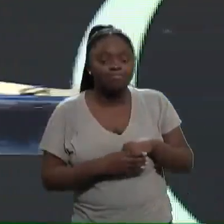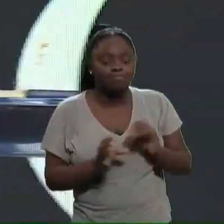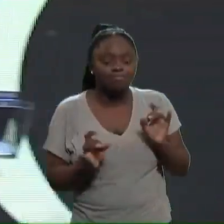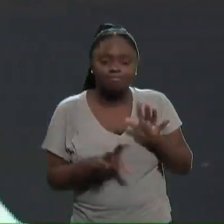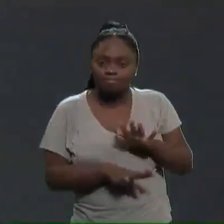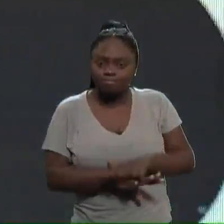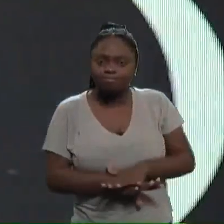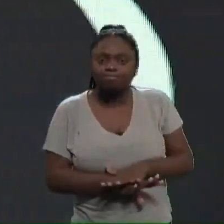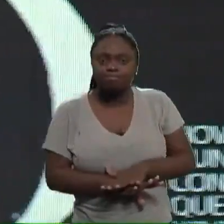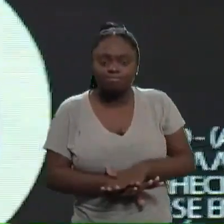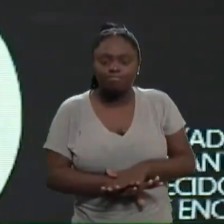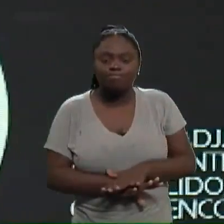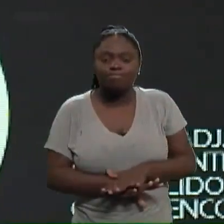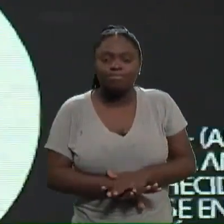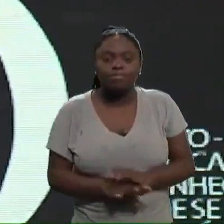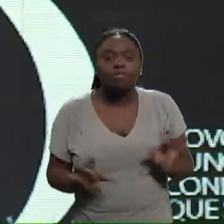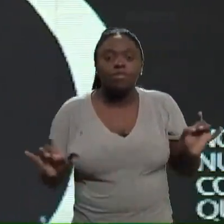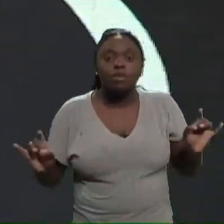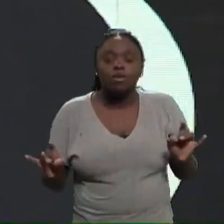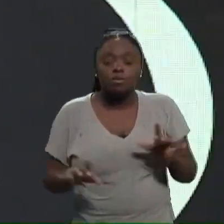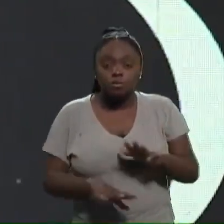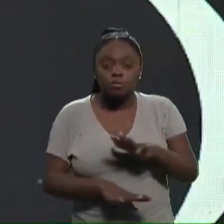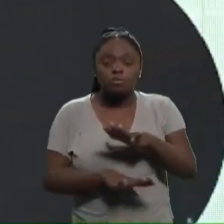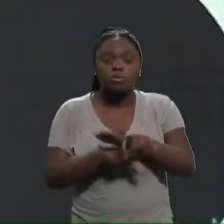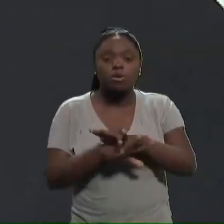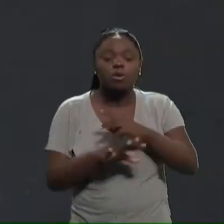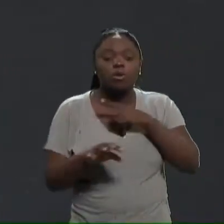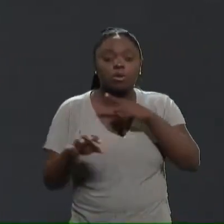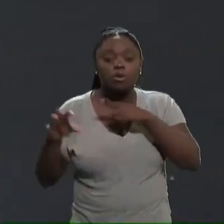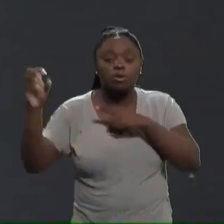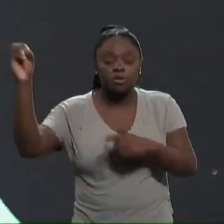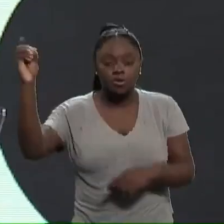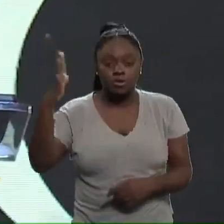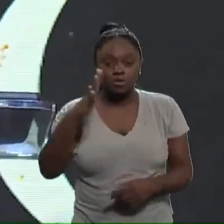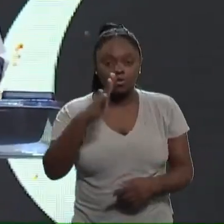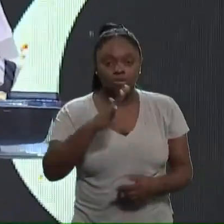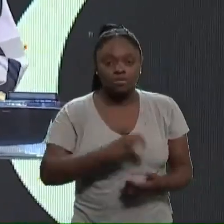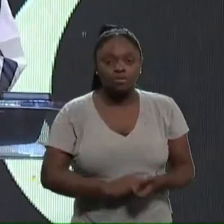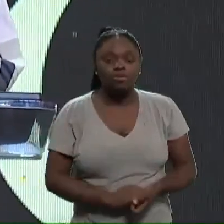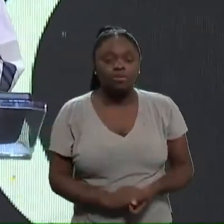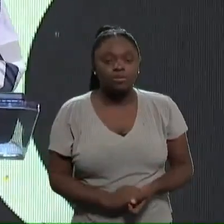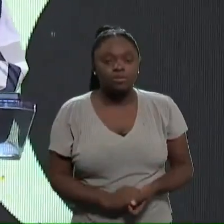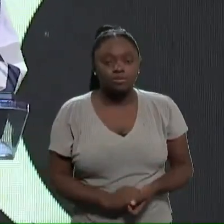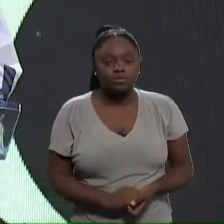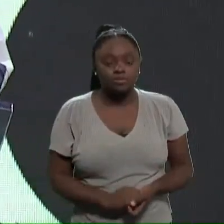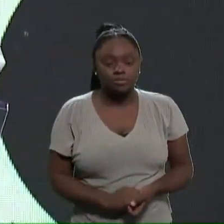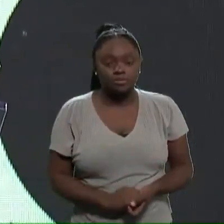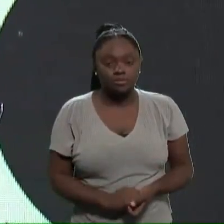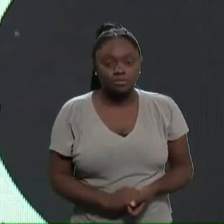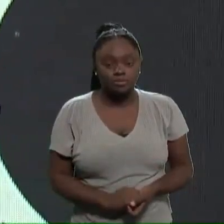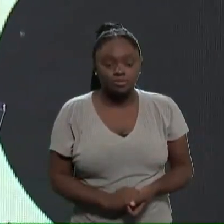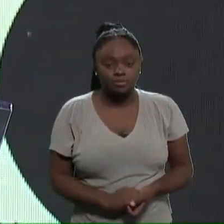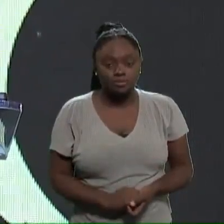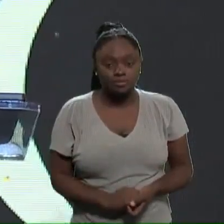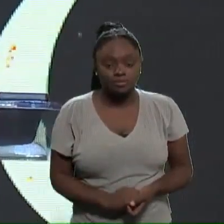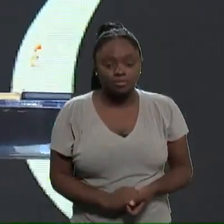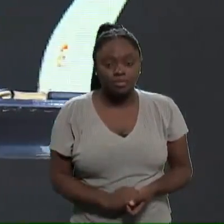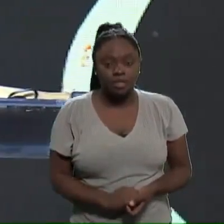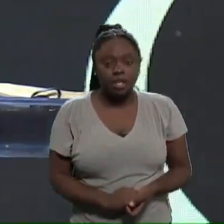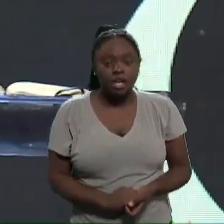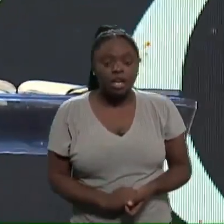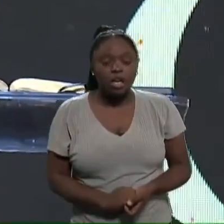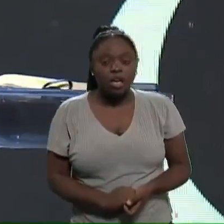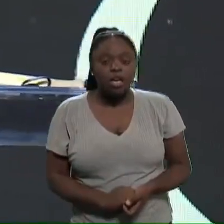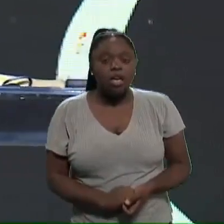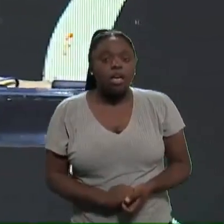Pronto sará a luz. Pronto sairá a luz. Para dar a luz, precisa de